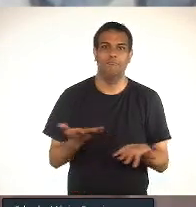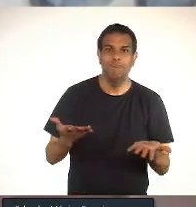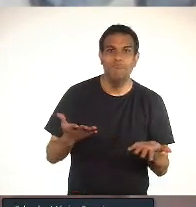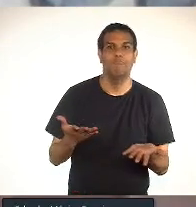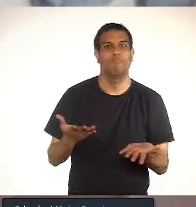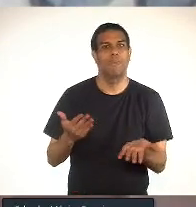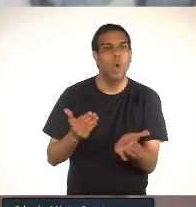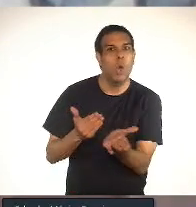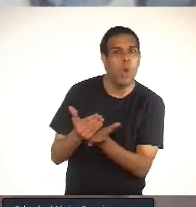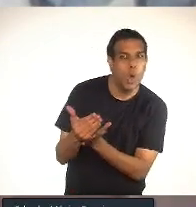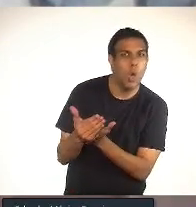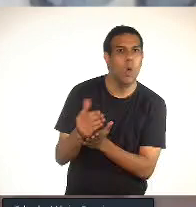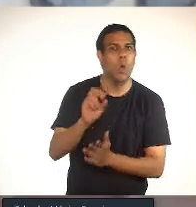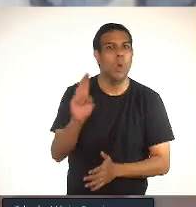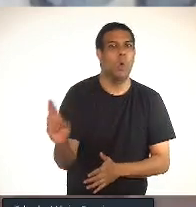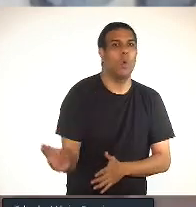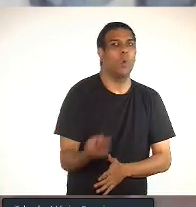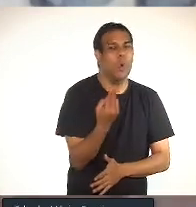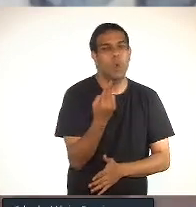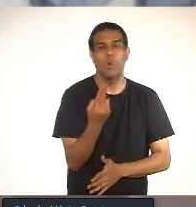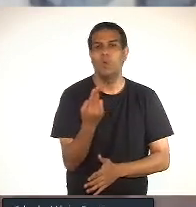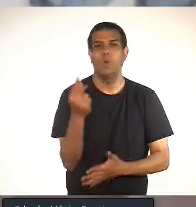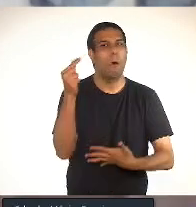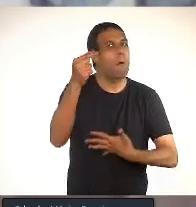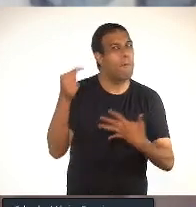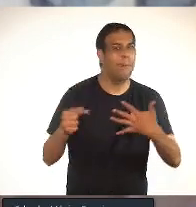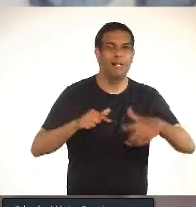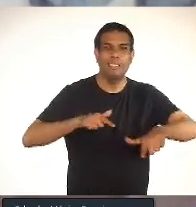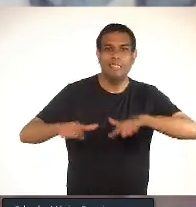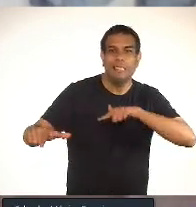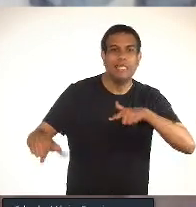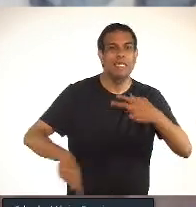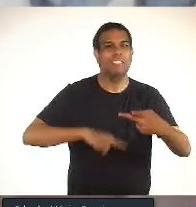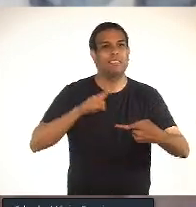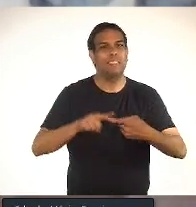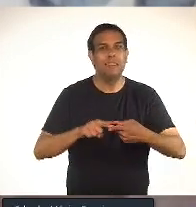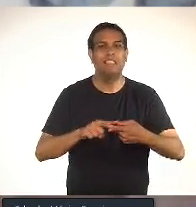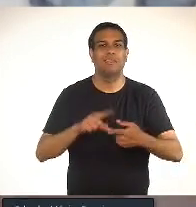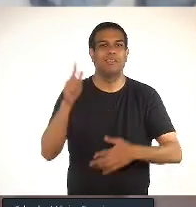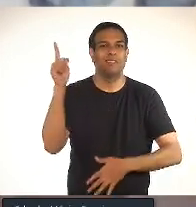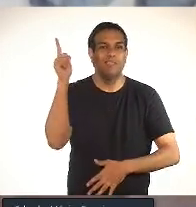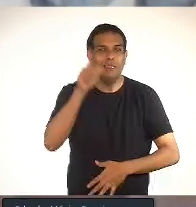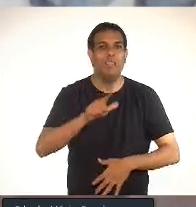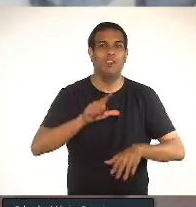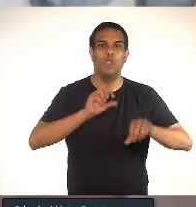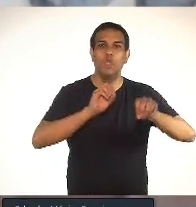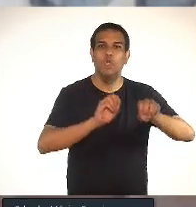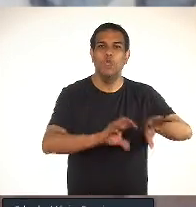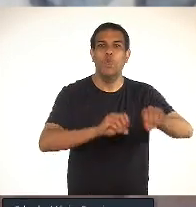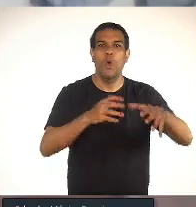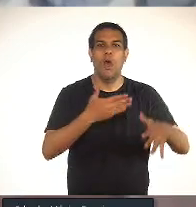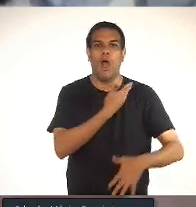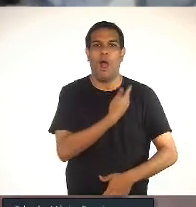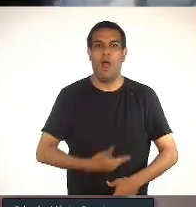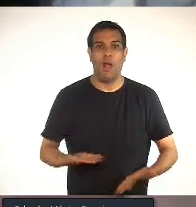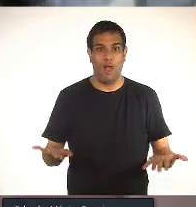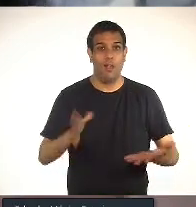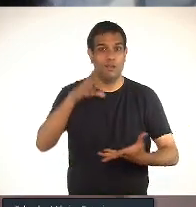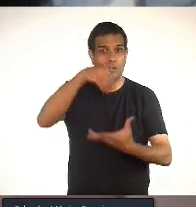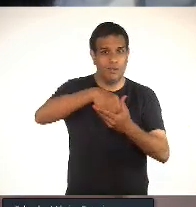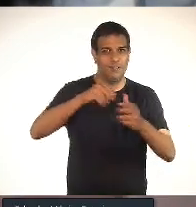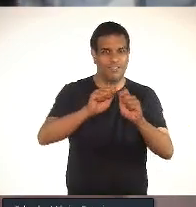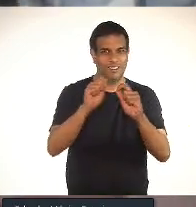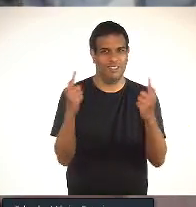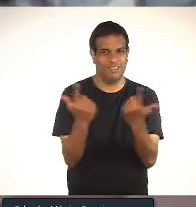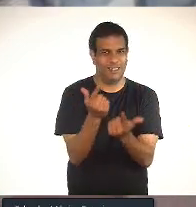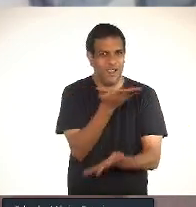inserção, seja de reinserção, seja de acesso à qualificação. A gente vem discutindo no âmbito dessa casa, Vossa